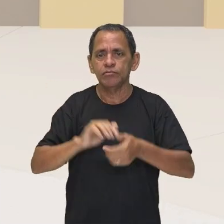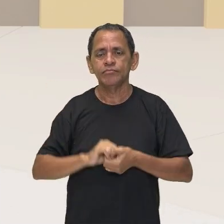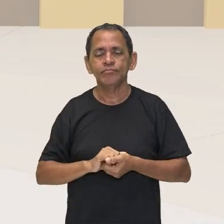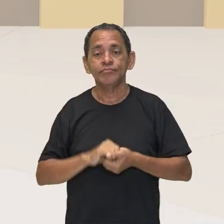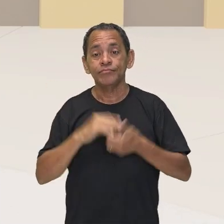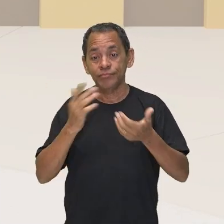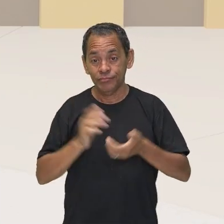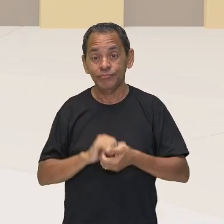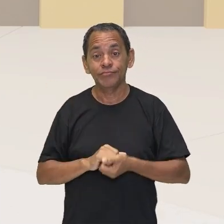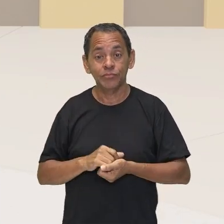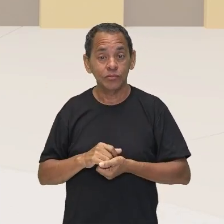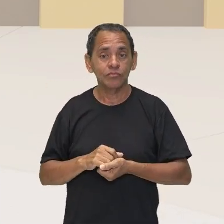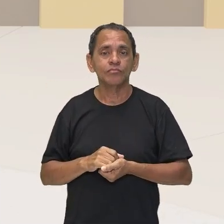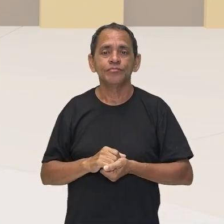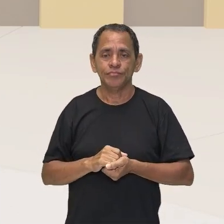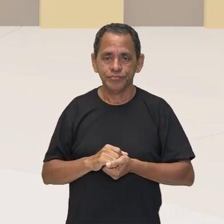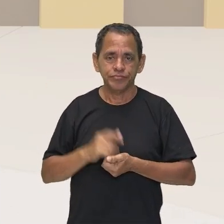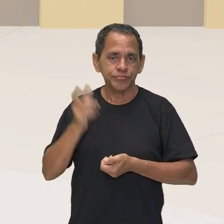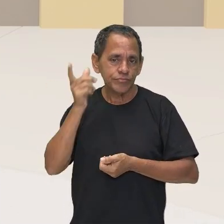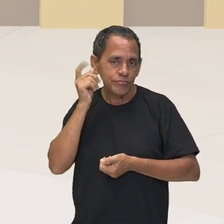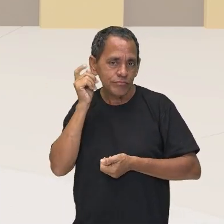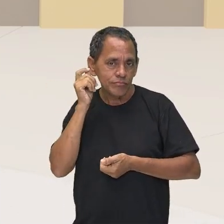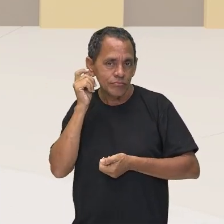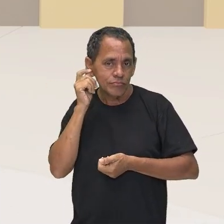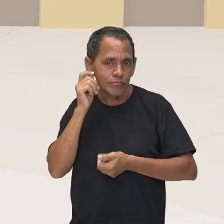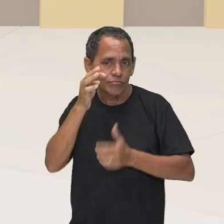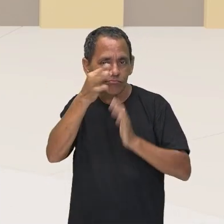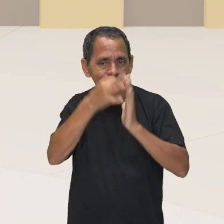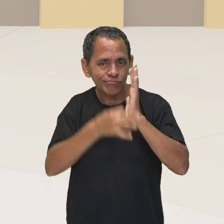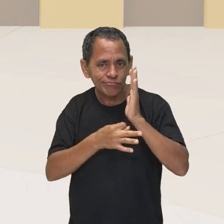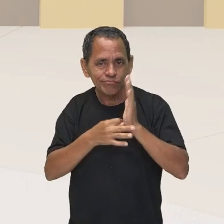um texto de Nelson Mandela, e ele